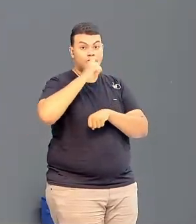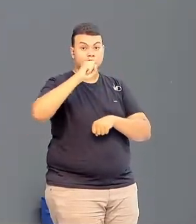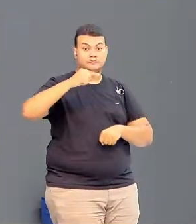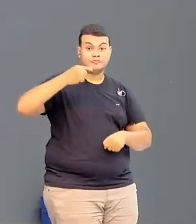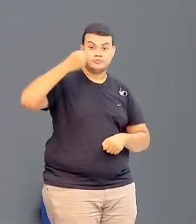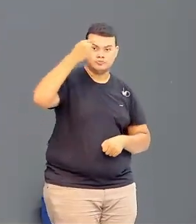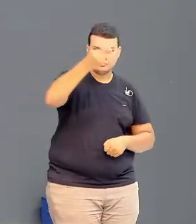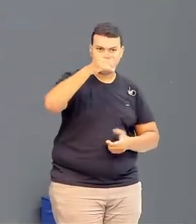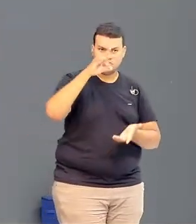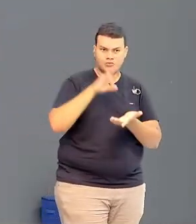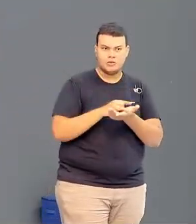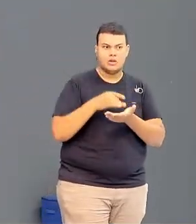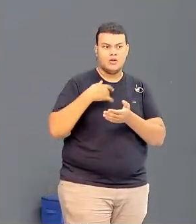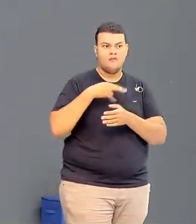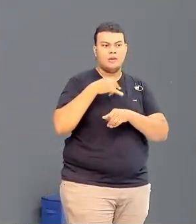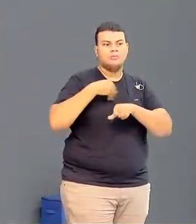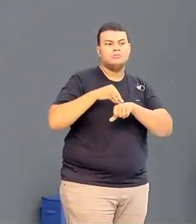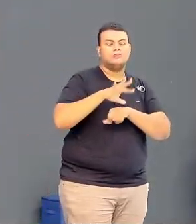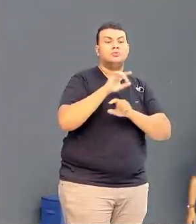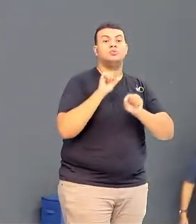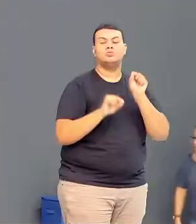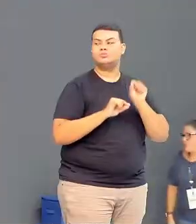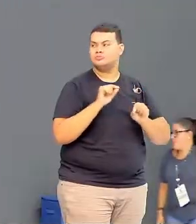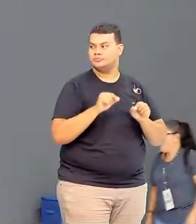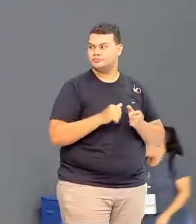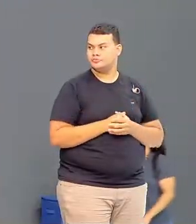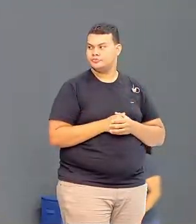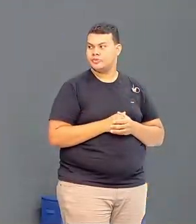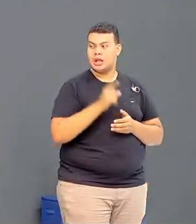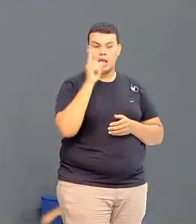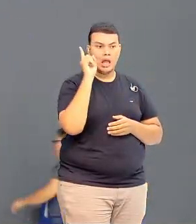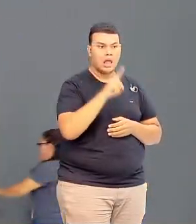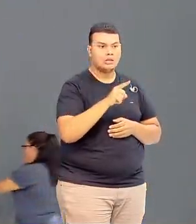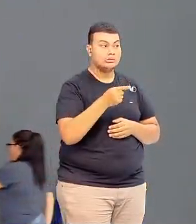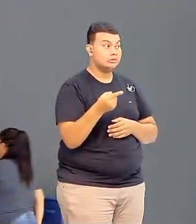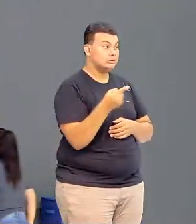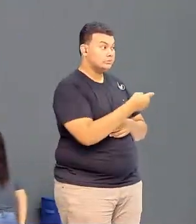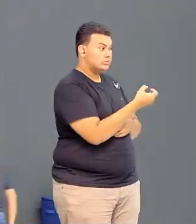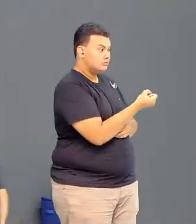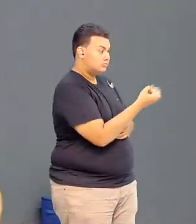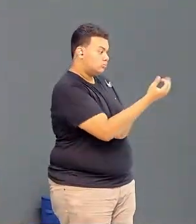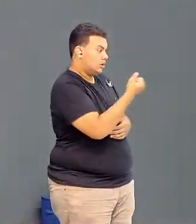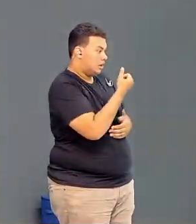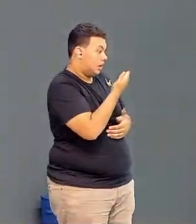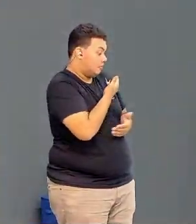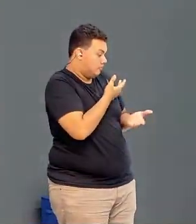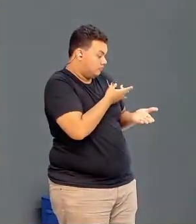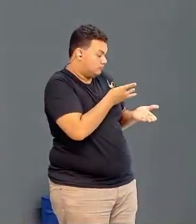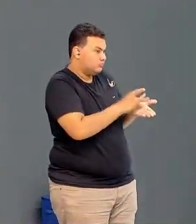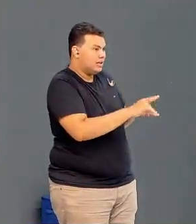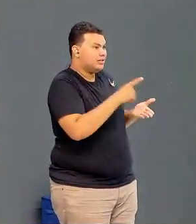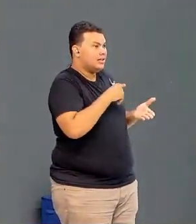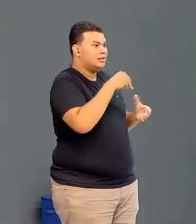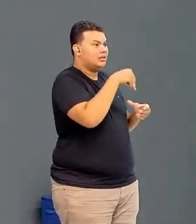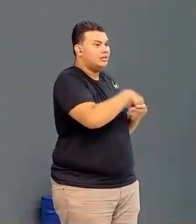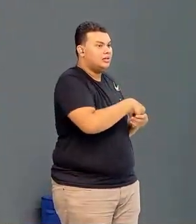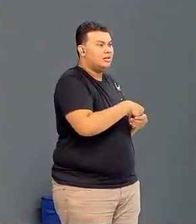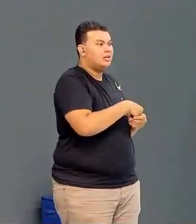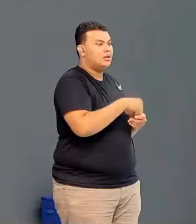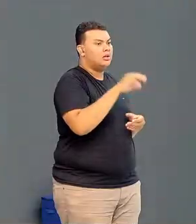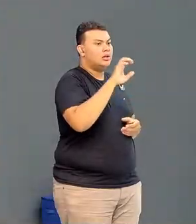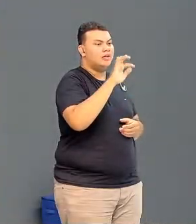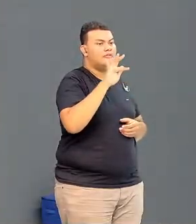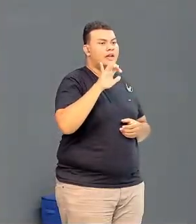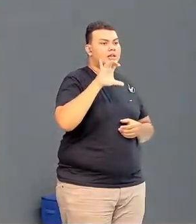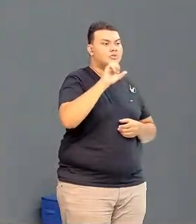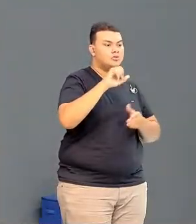domingo, sim, eu vou falar sobre esses nossos inimigos que Paulo fala em Efésios capítulo 6, tá? Quando ele diz que a nossa